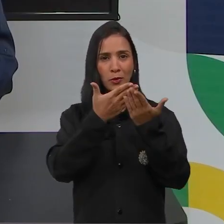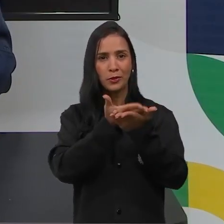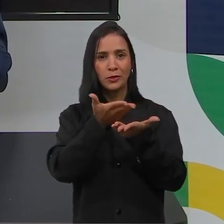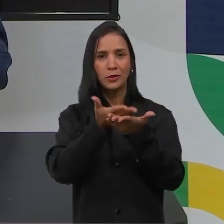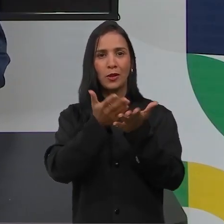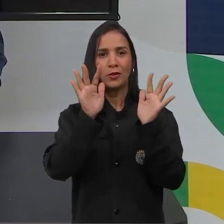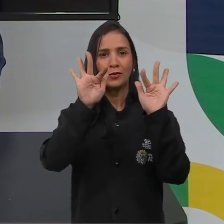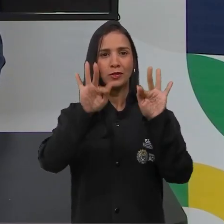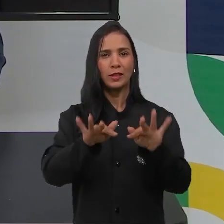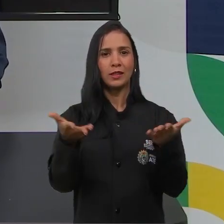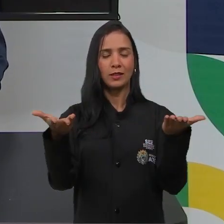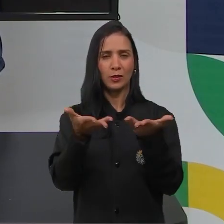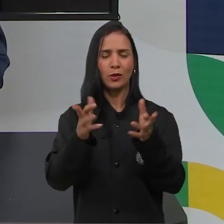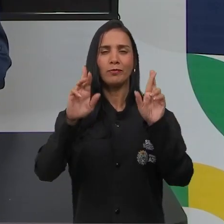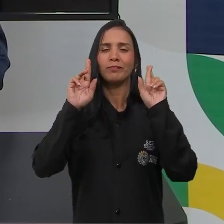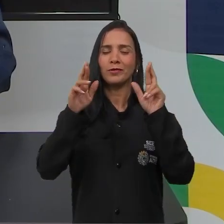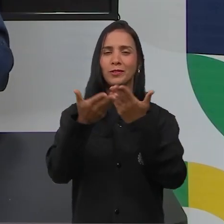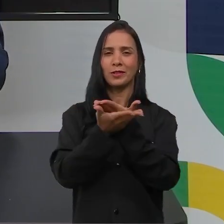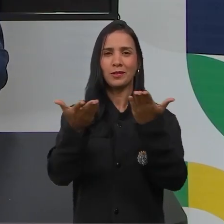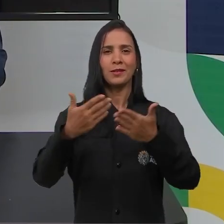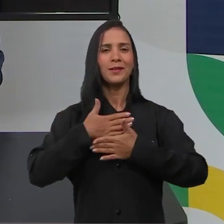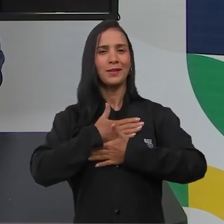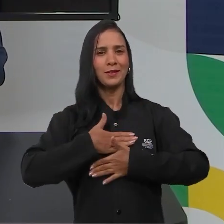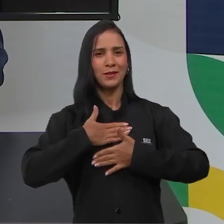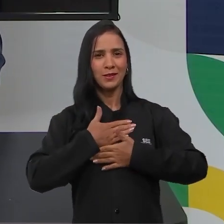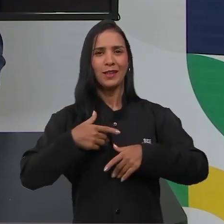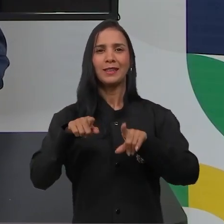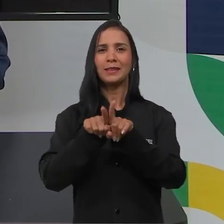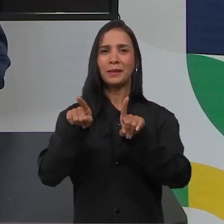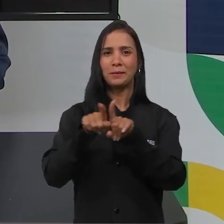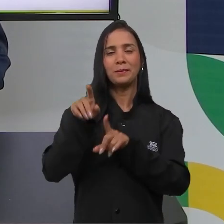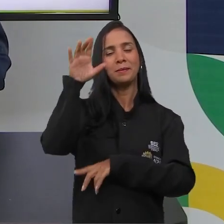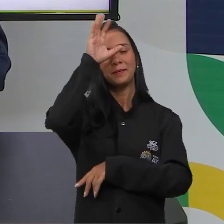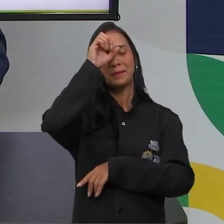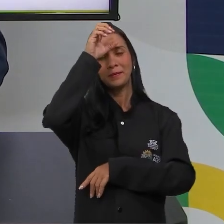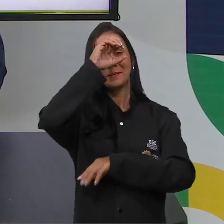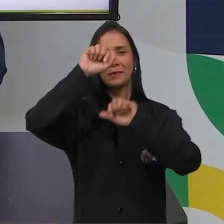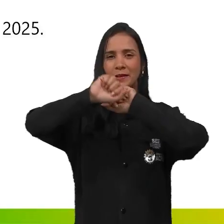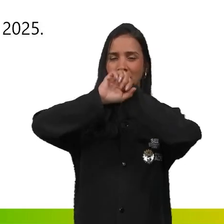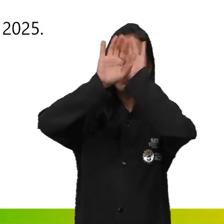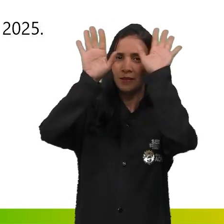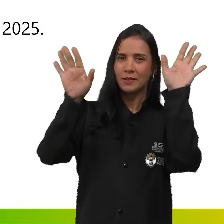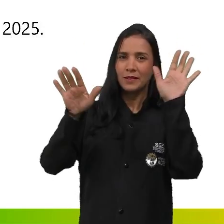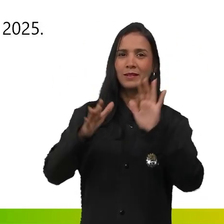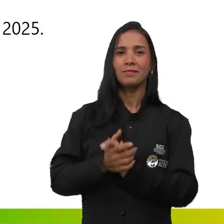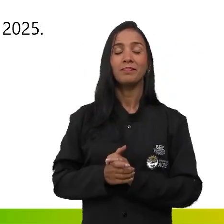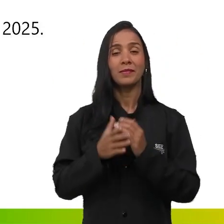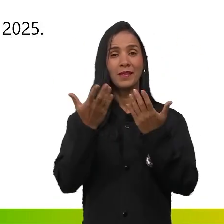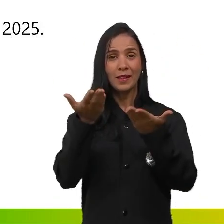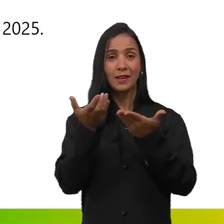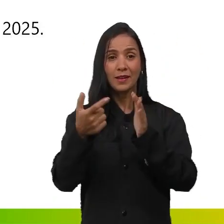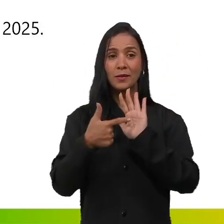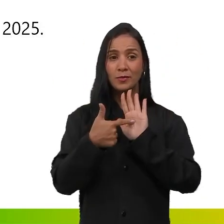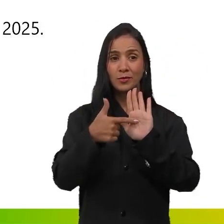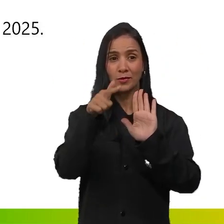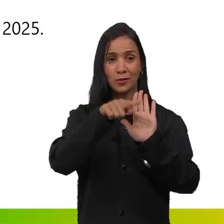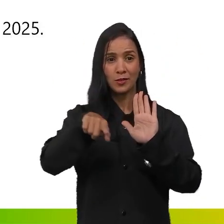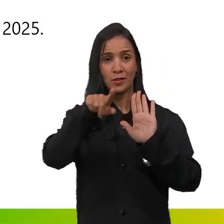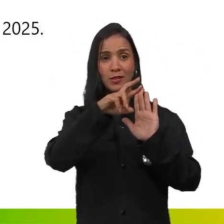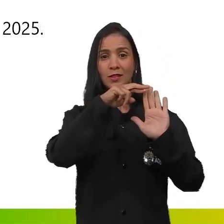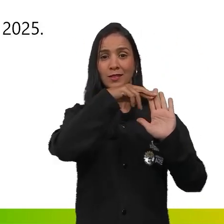hoje. Eu espero muito que vocês tenham gostado, espero que vocês tenham compreendido. Quero deixar registrado aqui as nossas